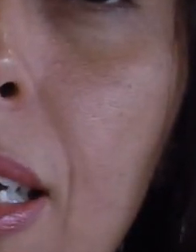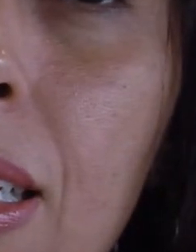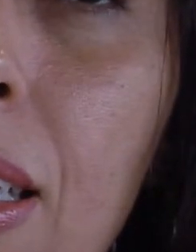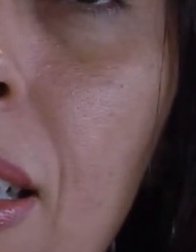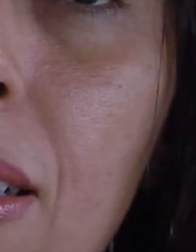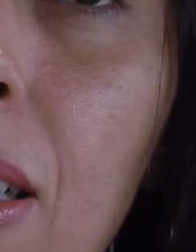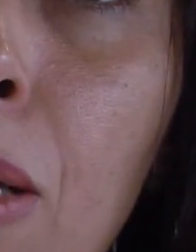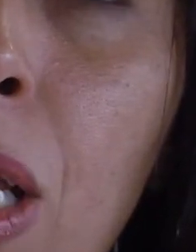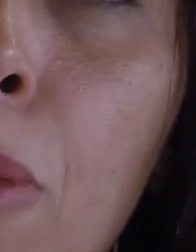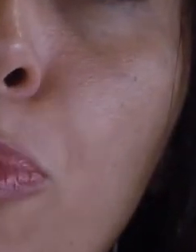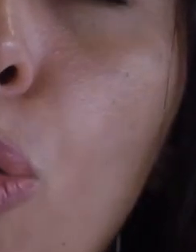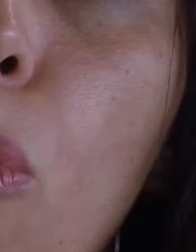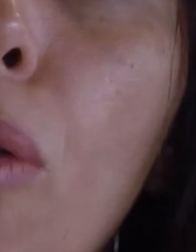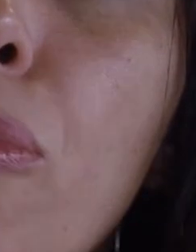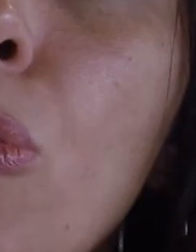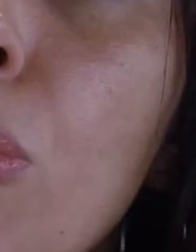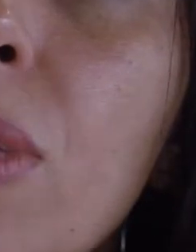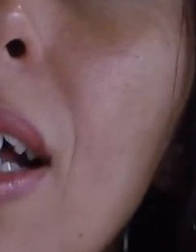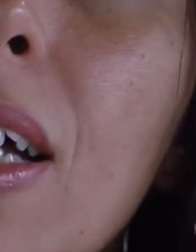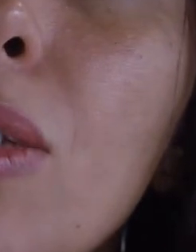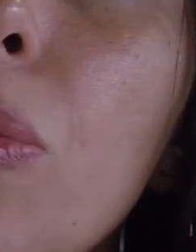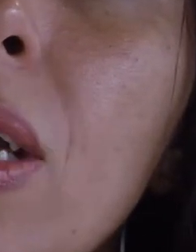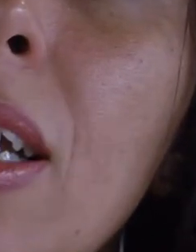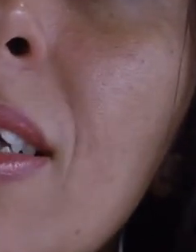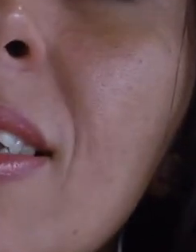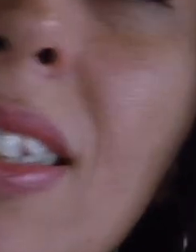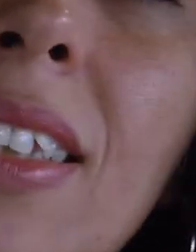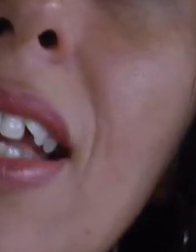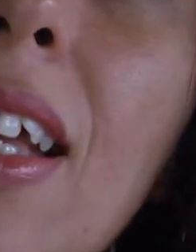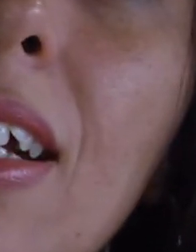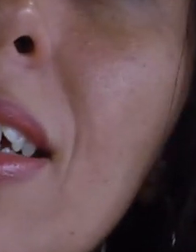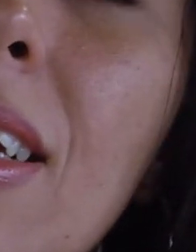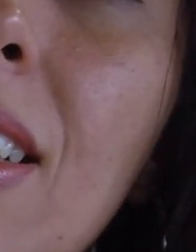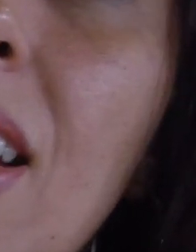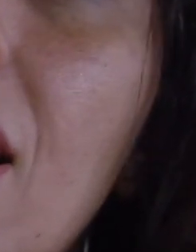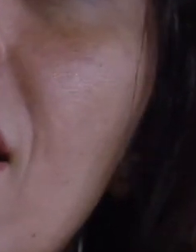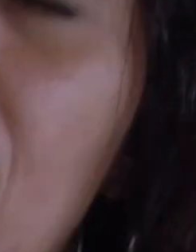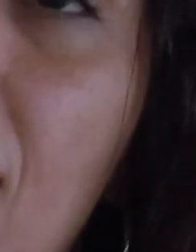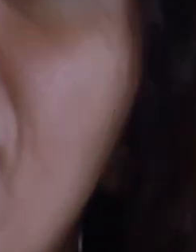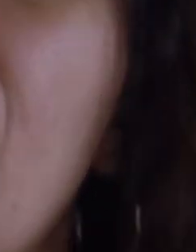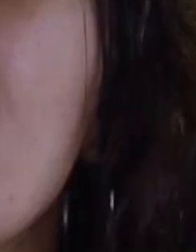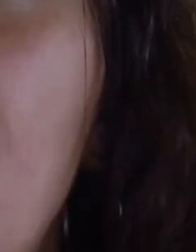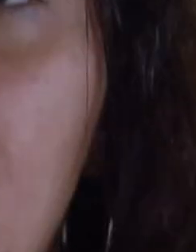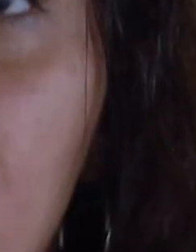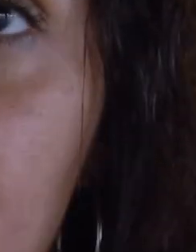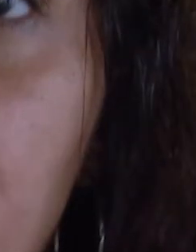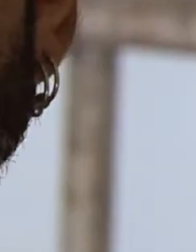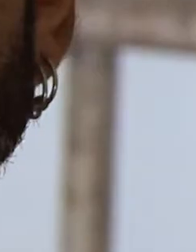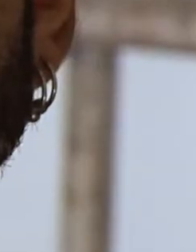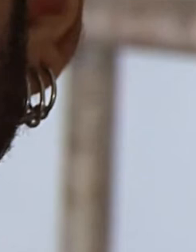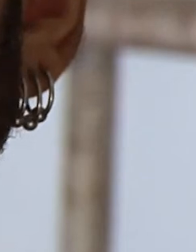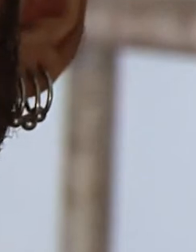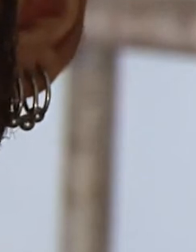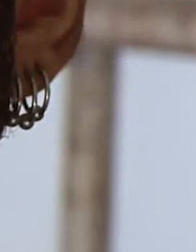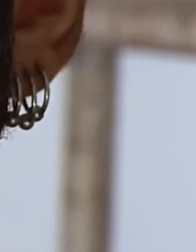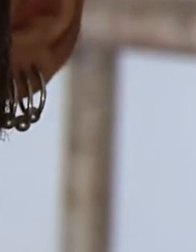ele promove um contato, ele se integra e ele reintegra. Se no Rio de Janeiro inteiro você